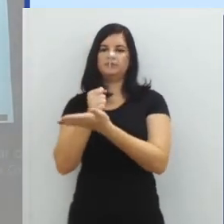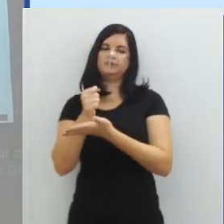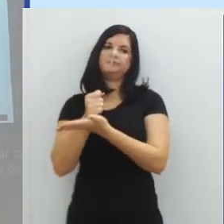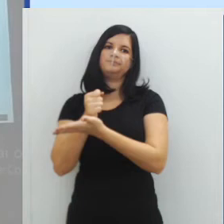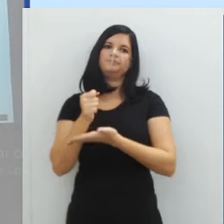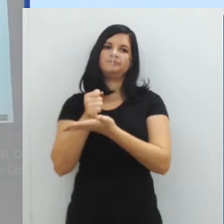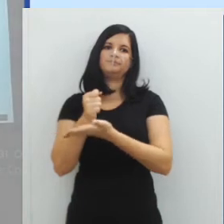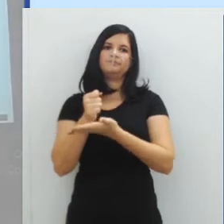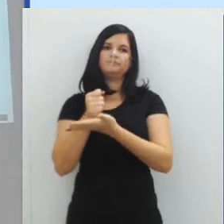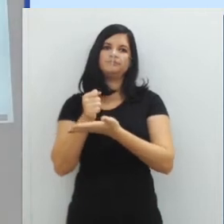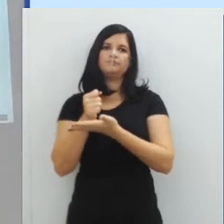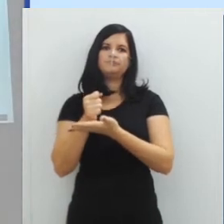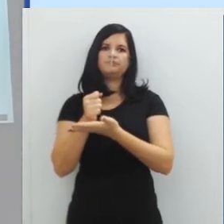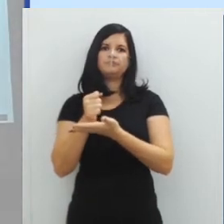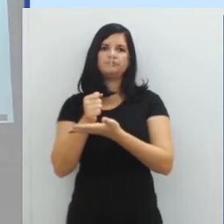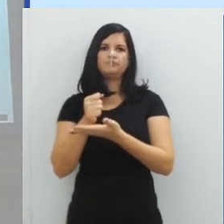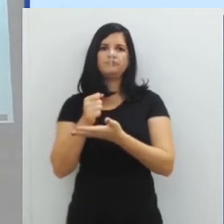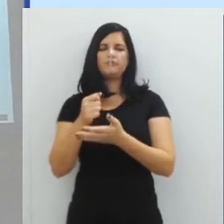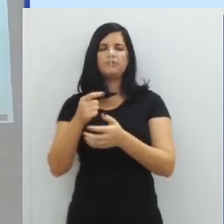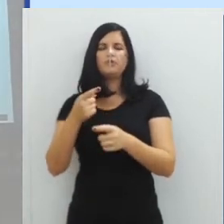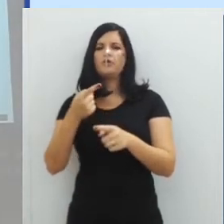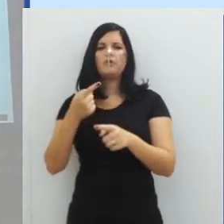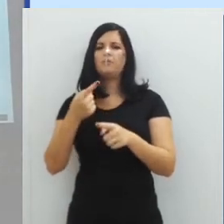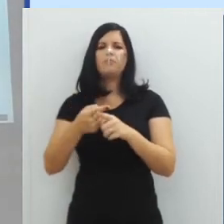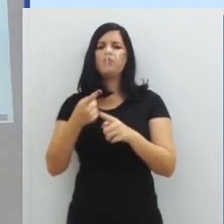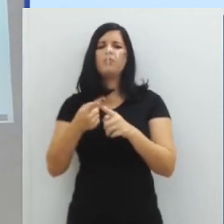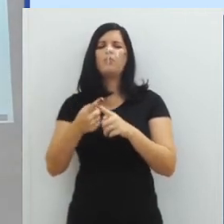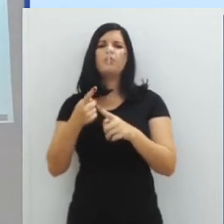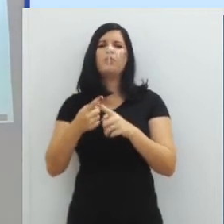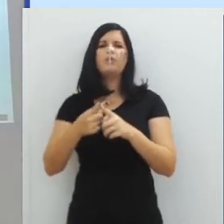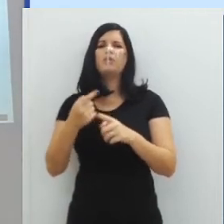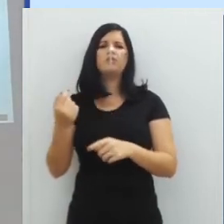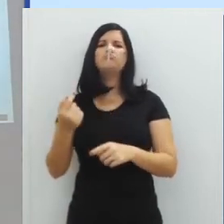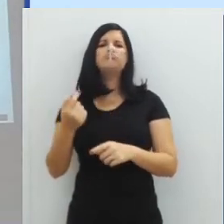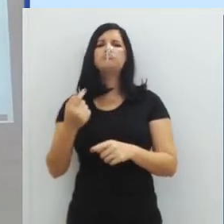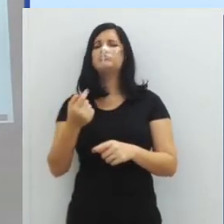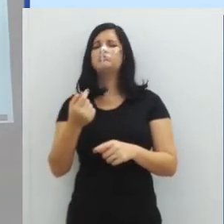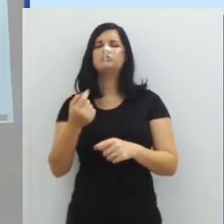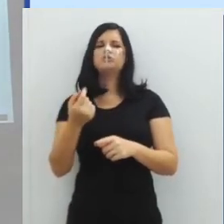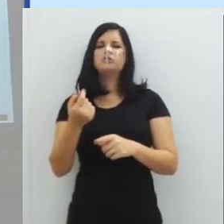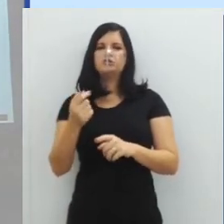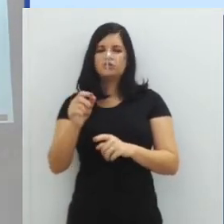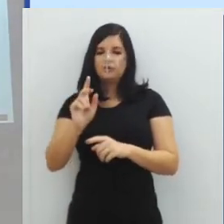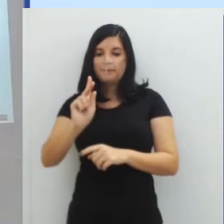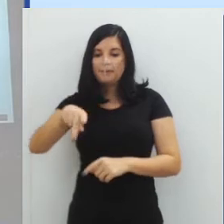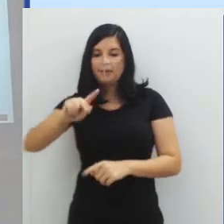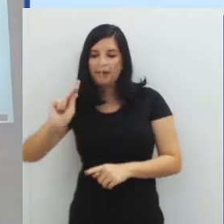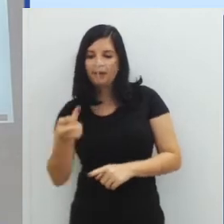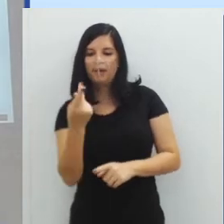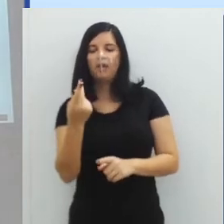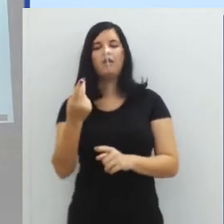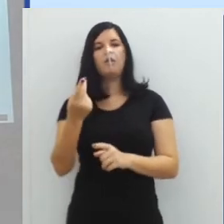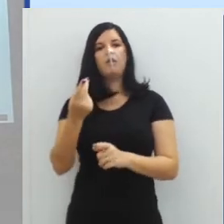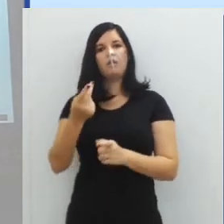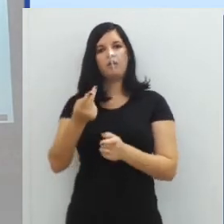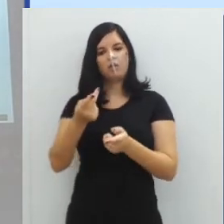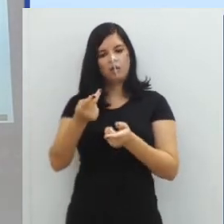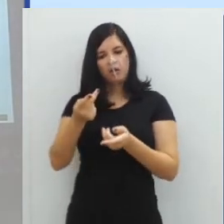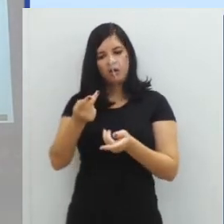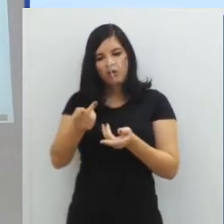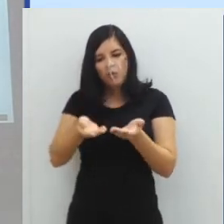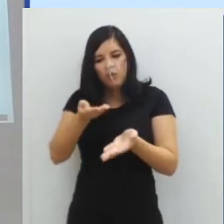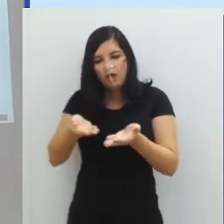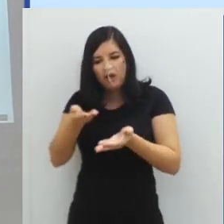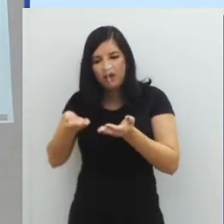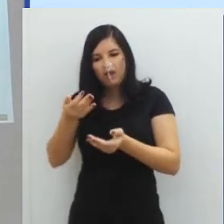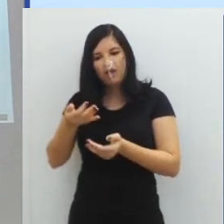a... Por que mais básica é a solução? E por que é importante controlar o pH? Porque a partir do pH a gente